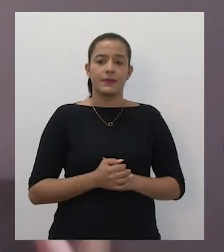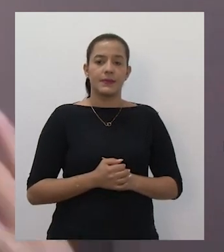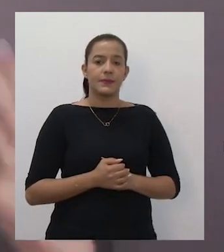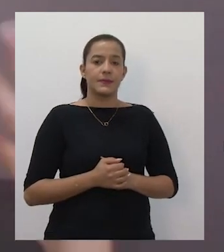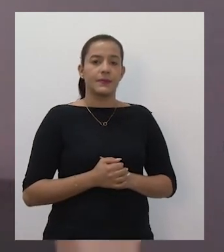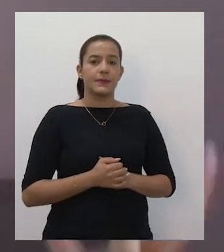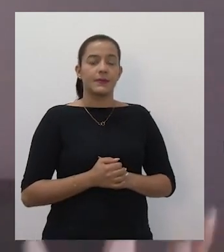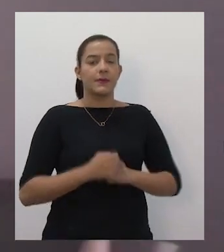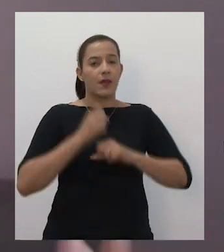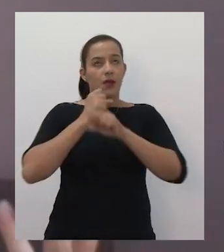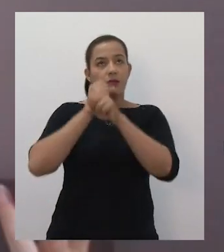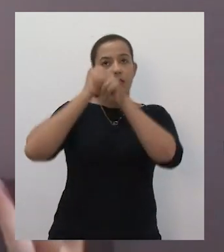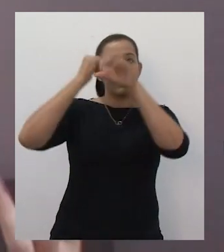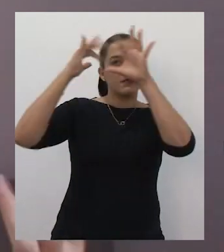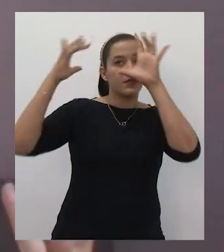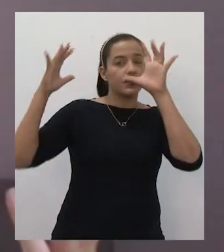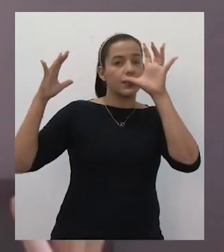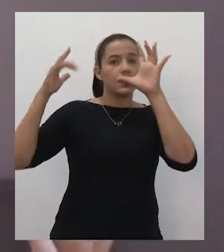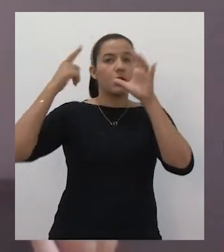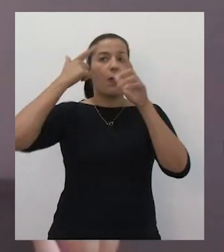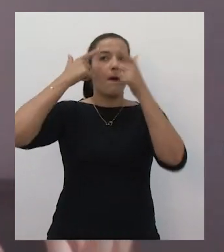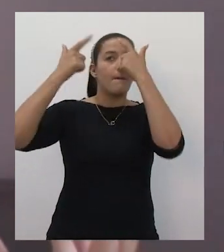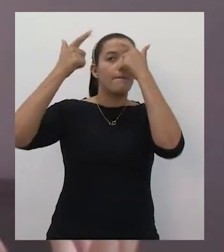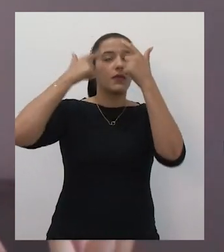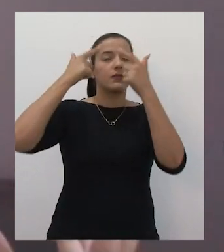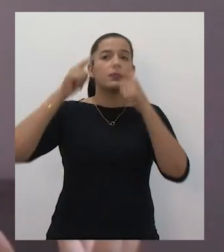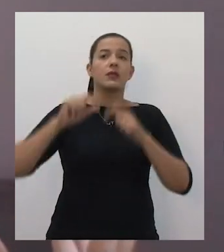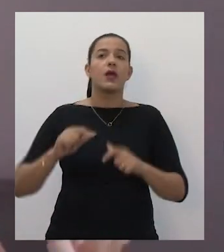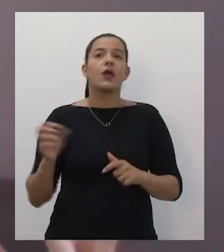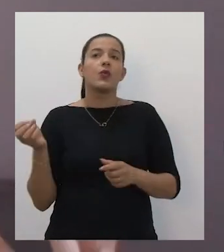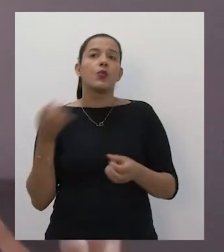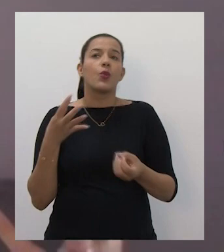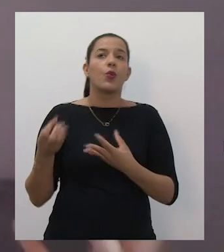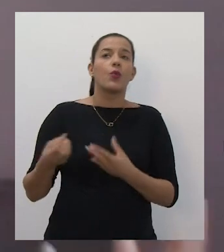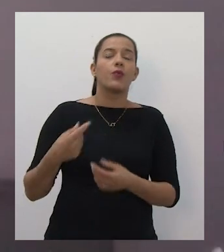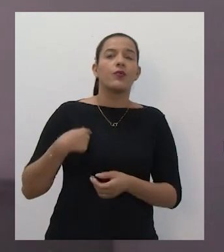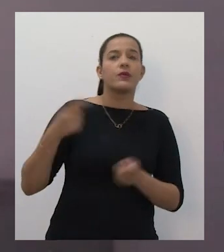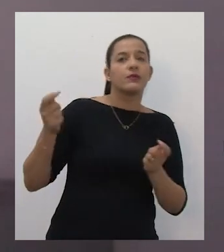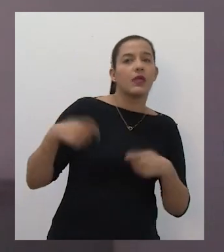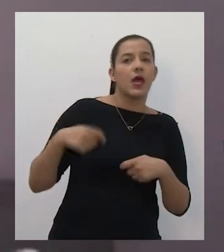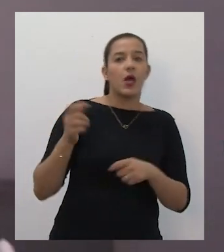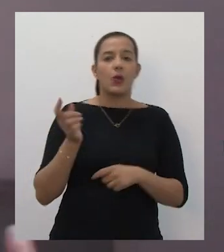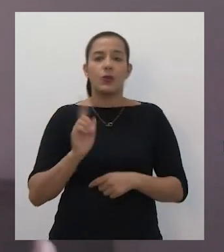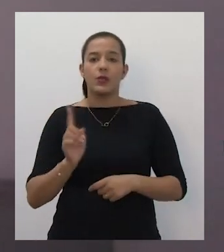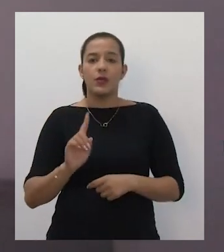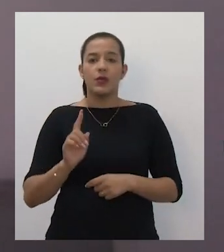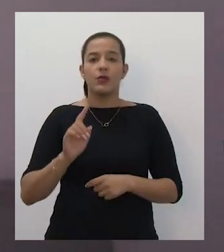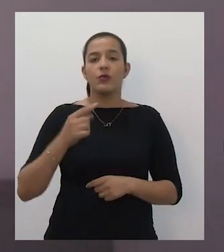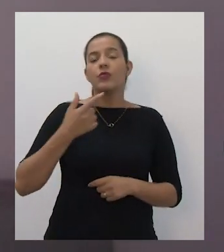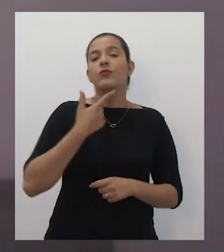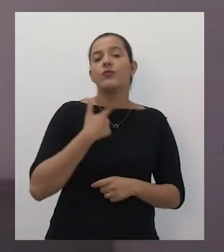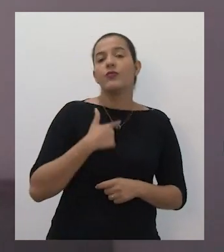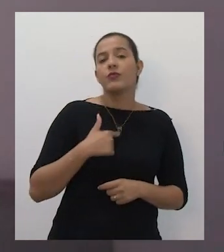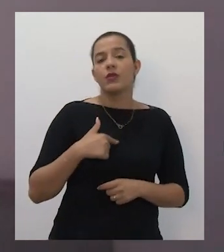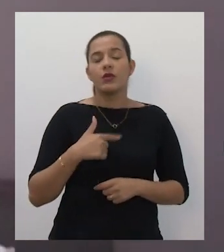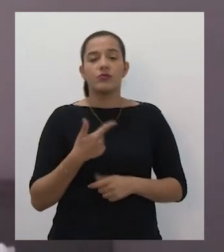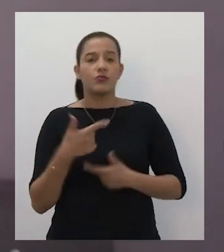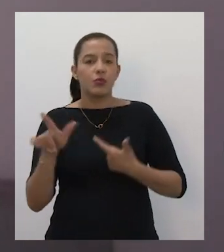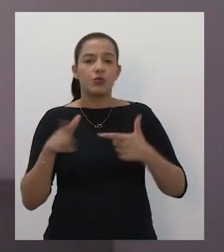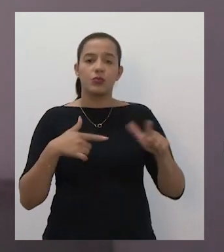nossa imaginação, né? Quando a nossa flexibilidade de buscar caminhos